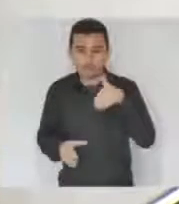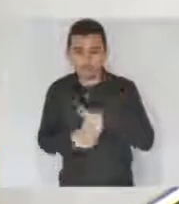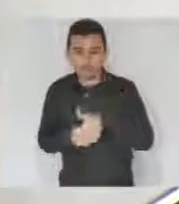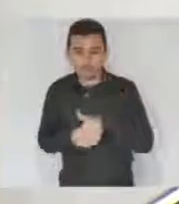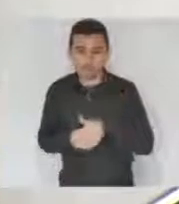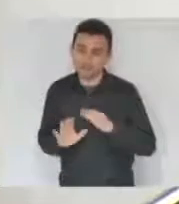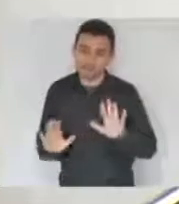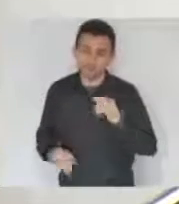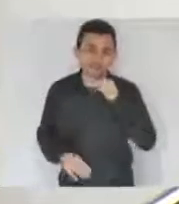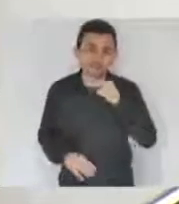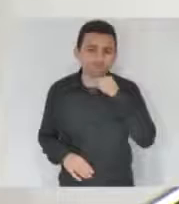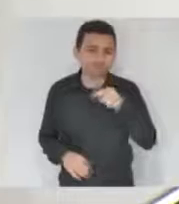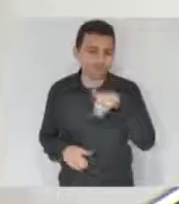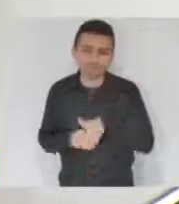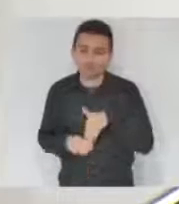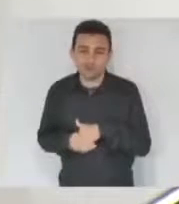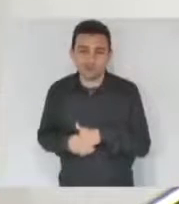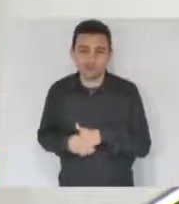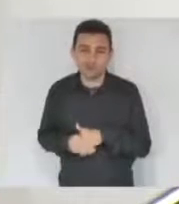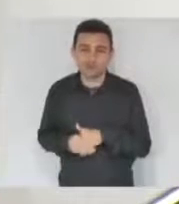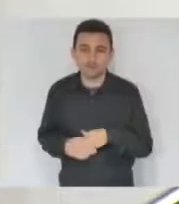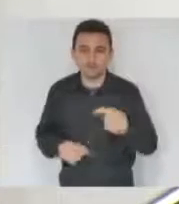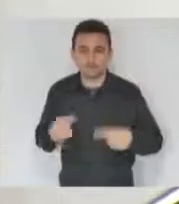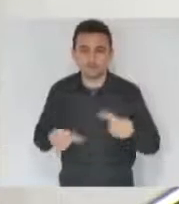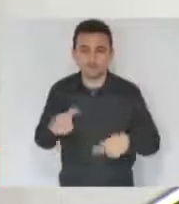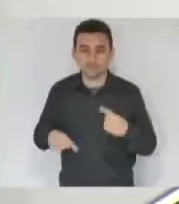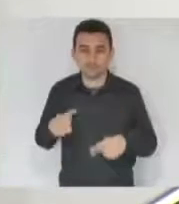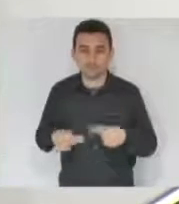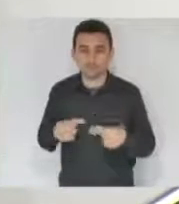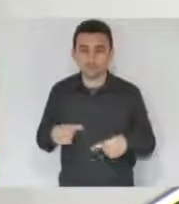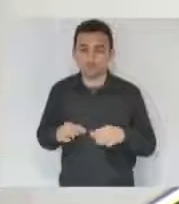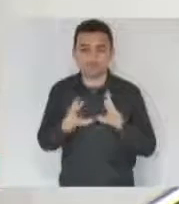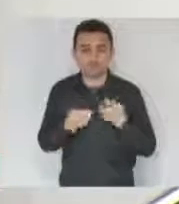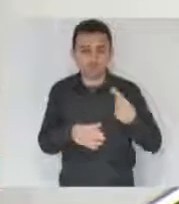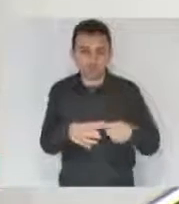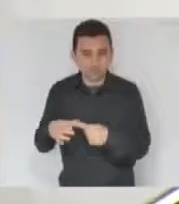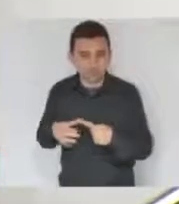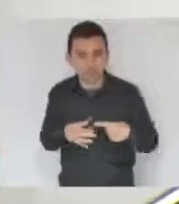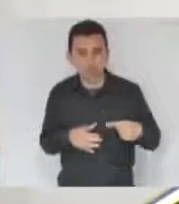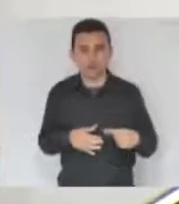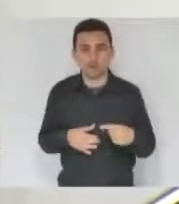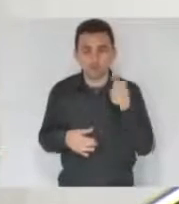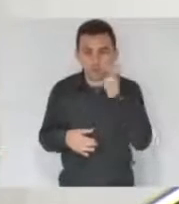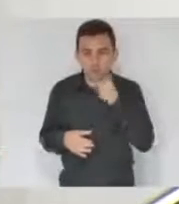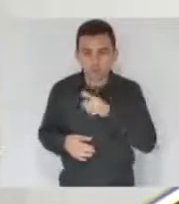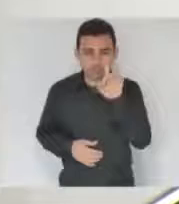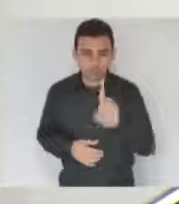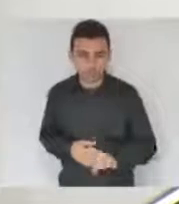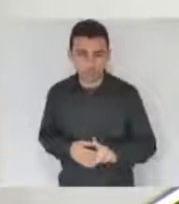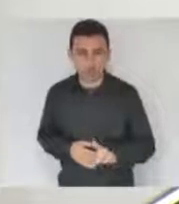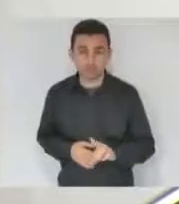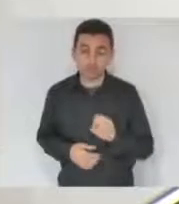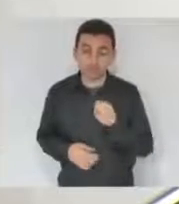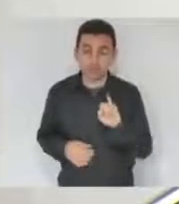menor condições de se debater em todas as comissões, de dar o amplo direito ao